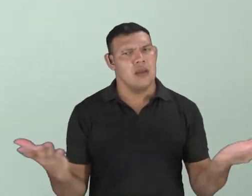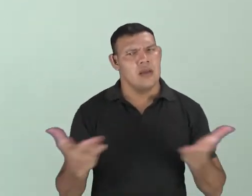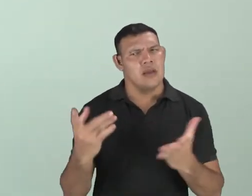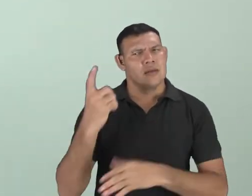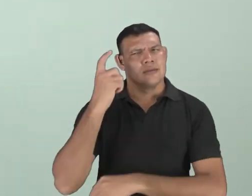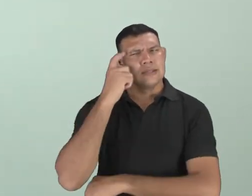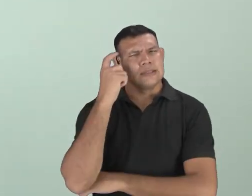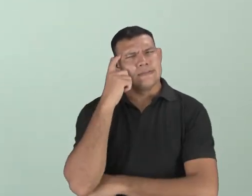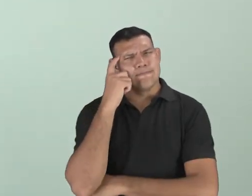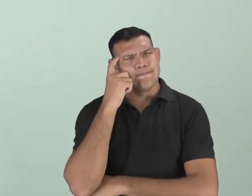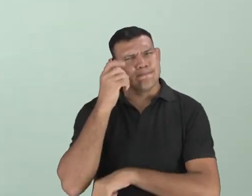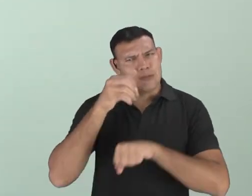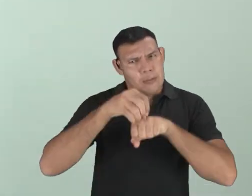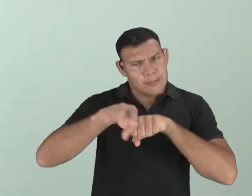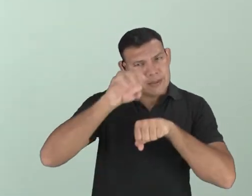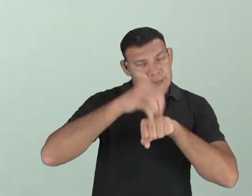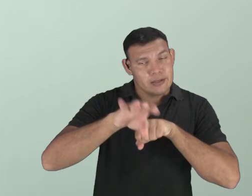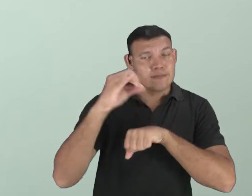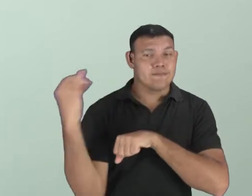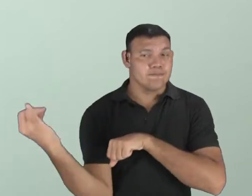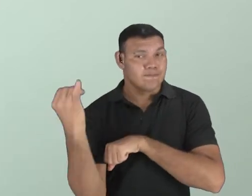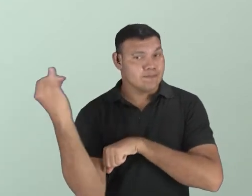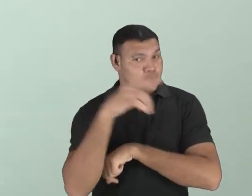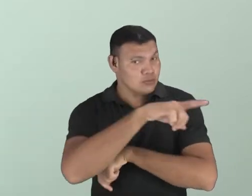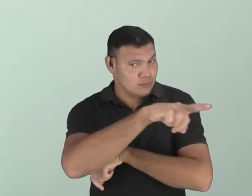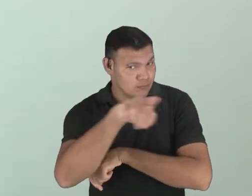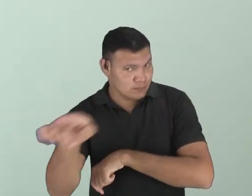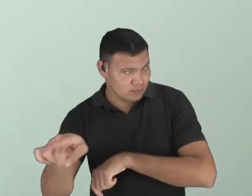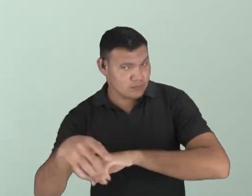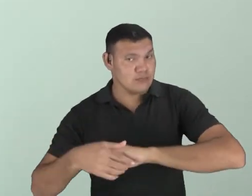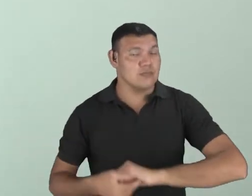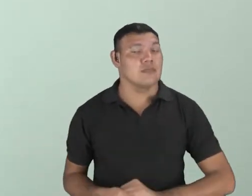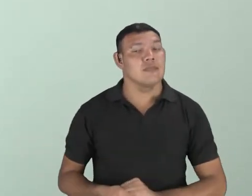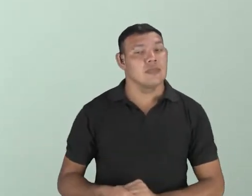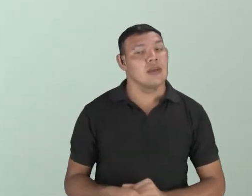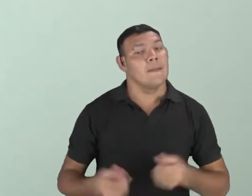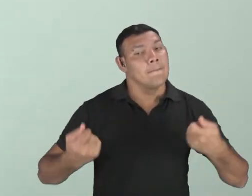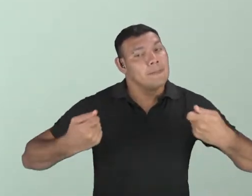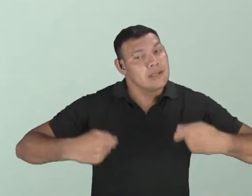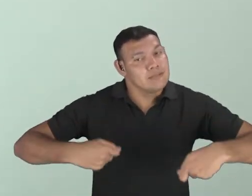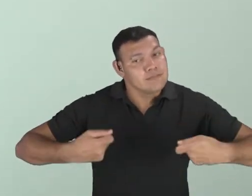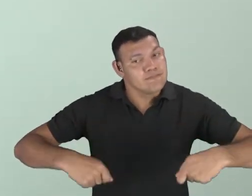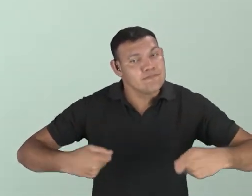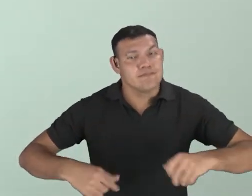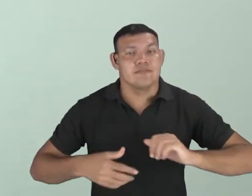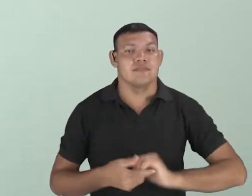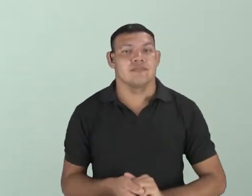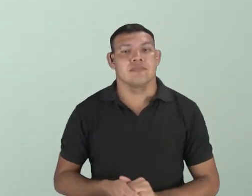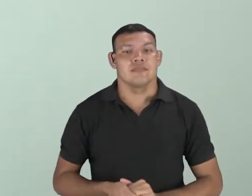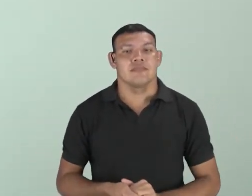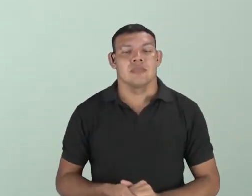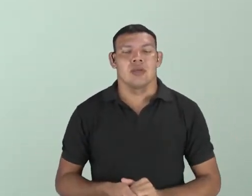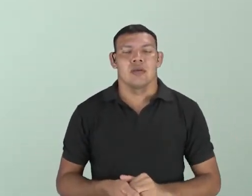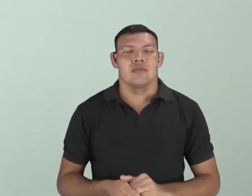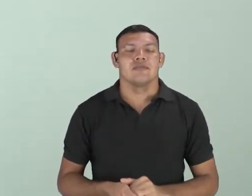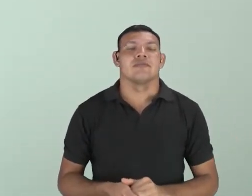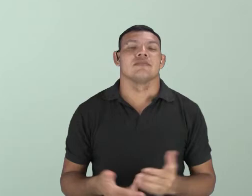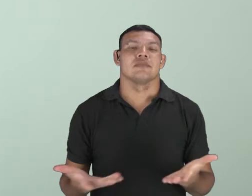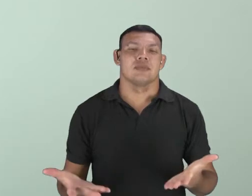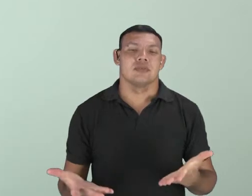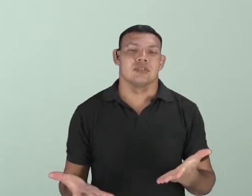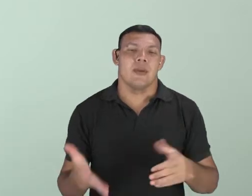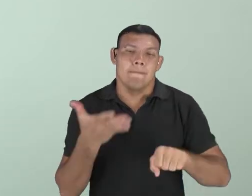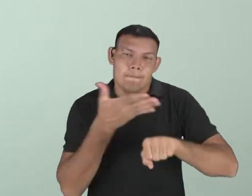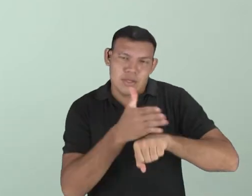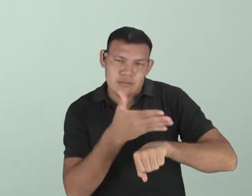Nós vamos agora pensar um pouco em algumas dicas importantes para você que vai ter que se